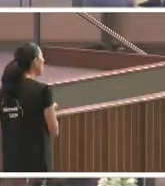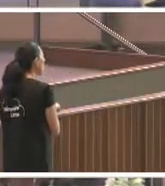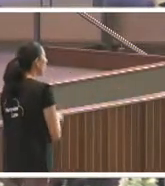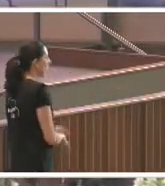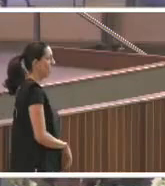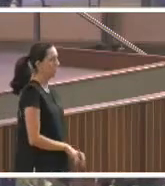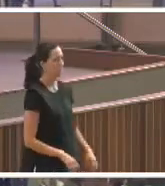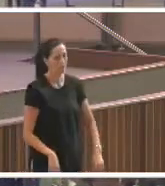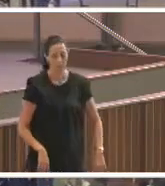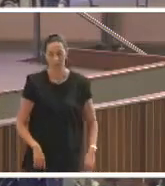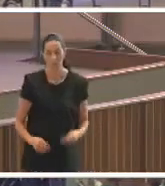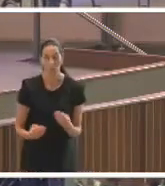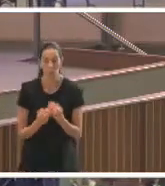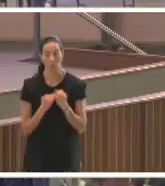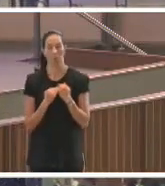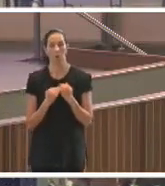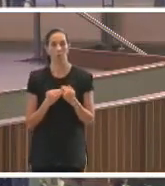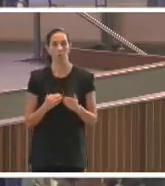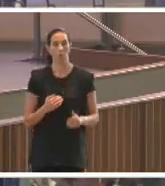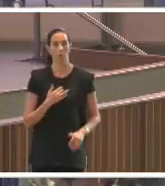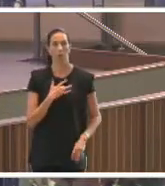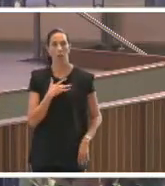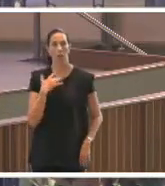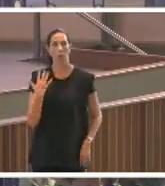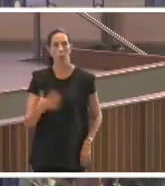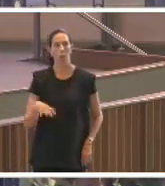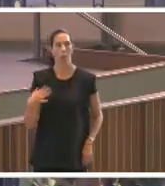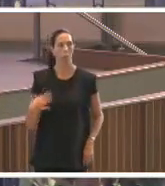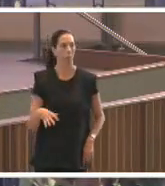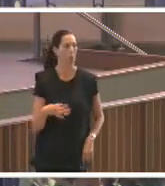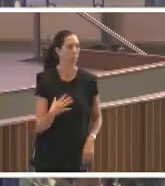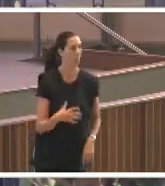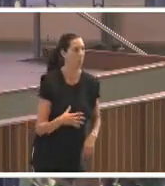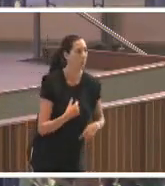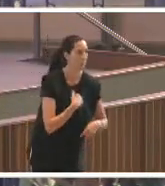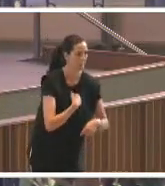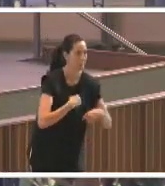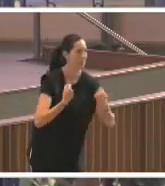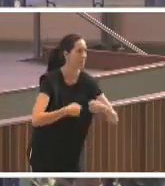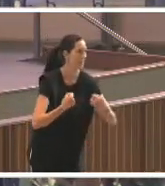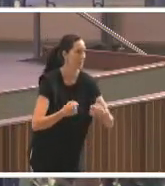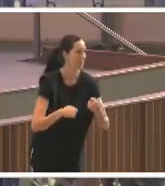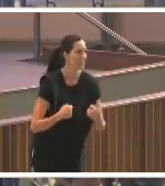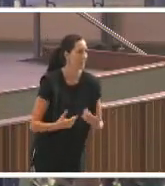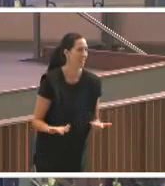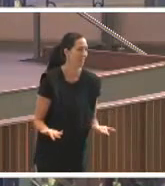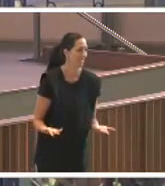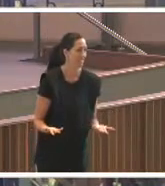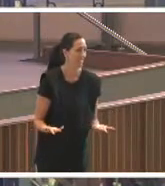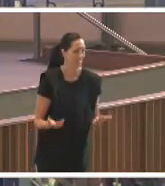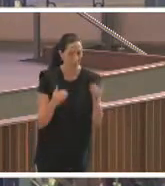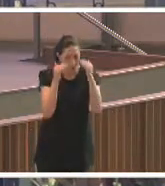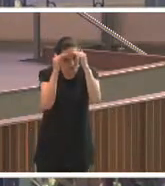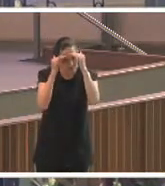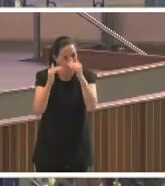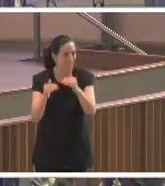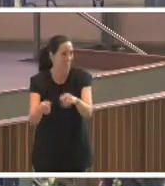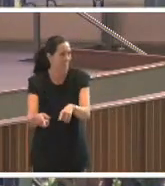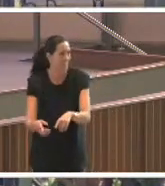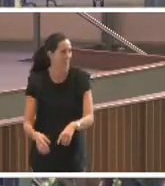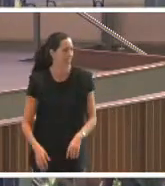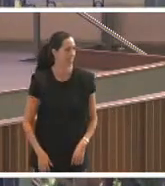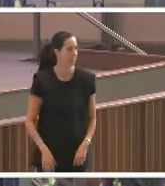hoje, eu tenho pessoas em áreas diferentes da vida, com quem eu me encontro